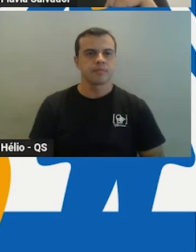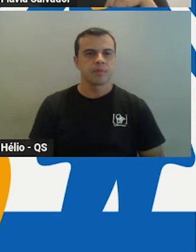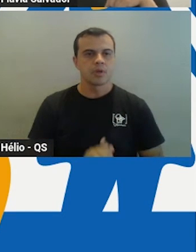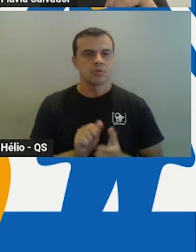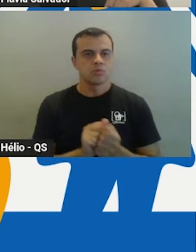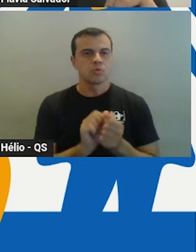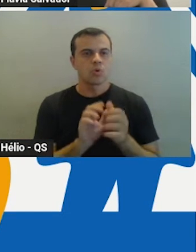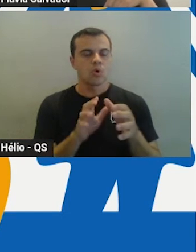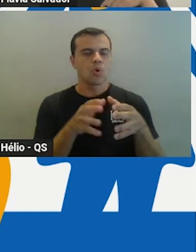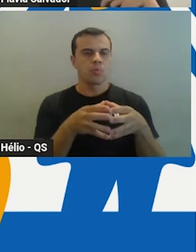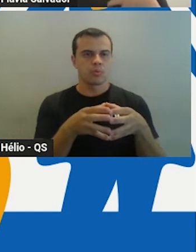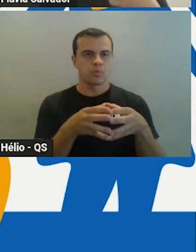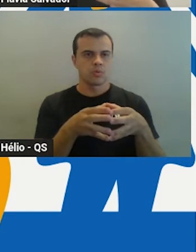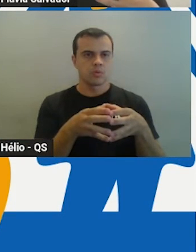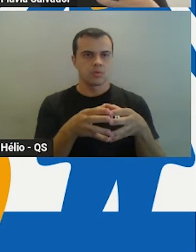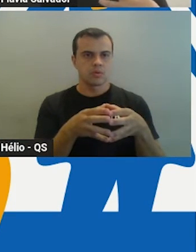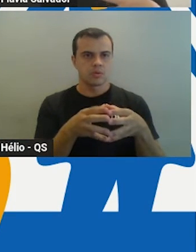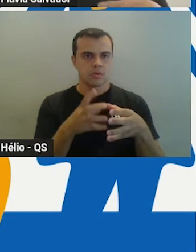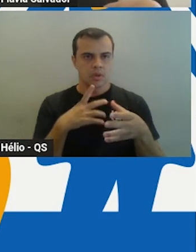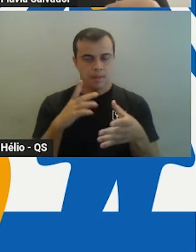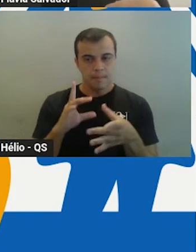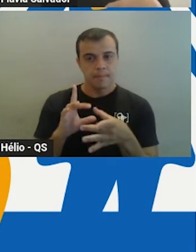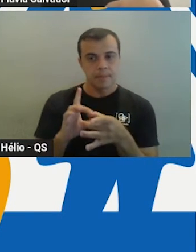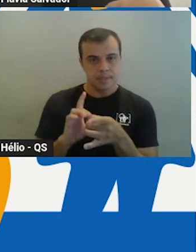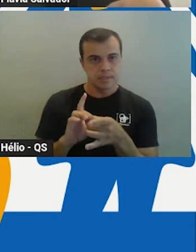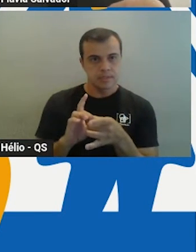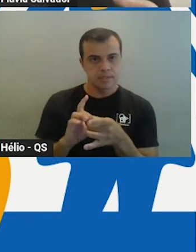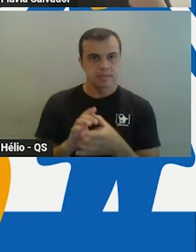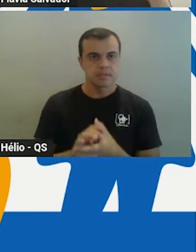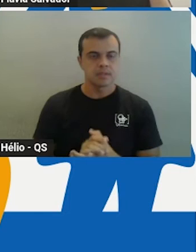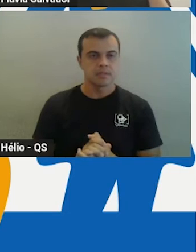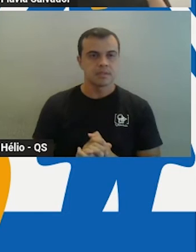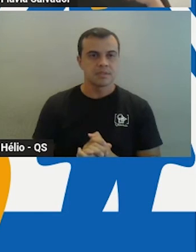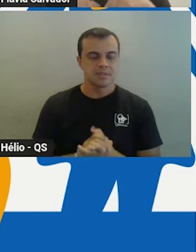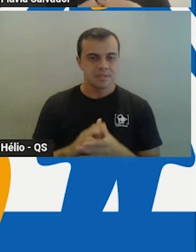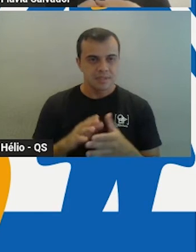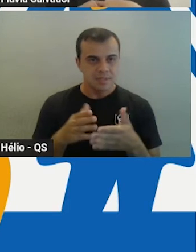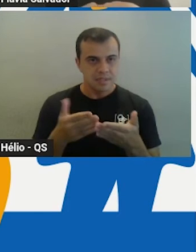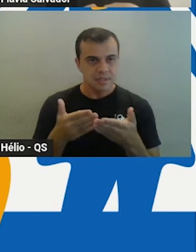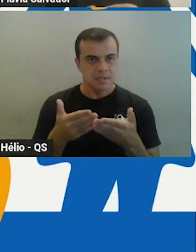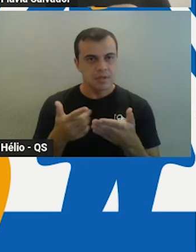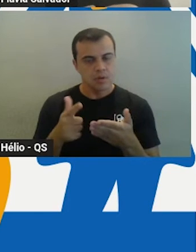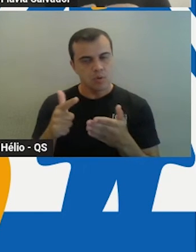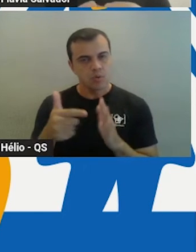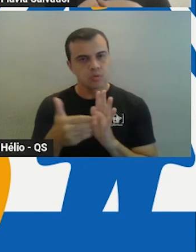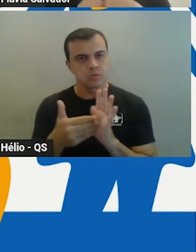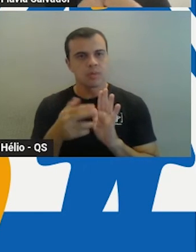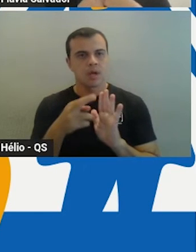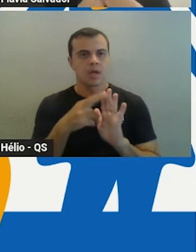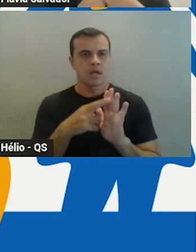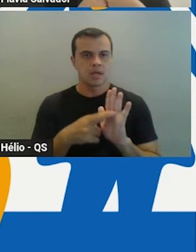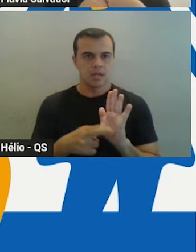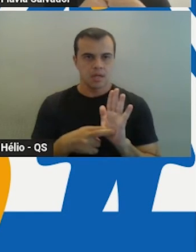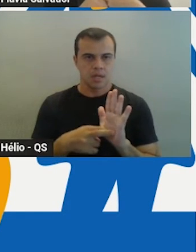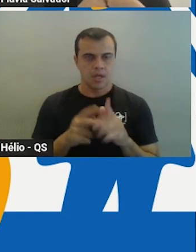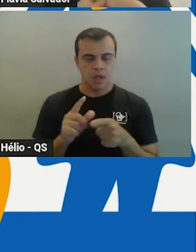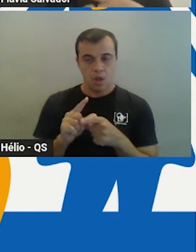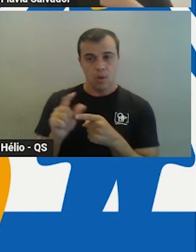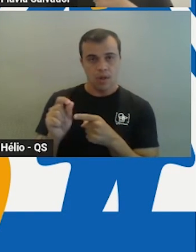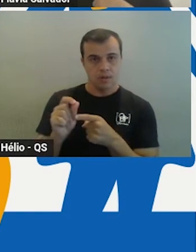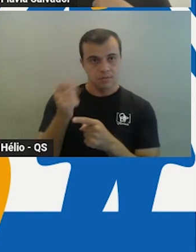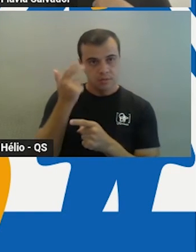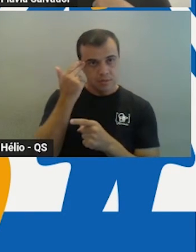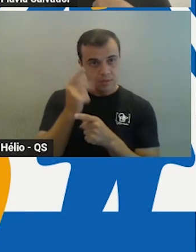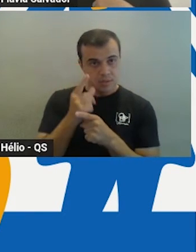grupo, em parceria, né? E uma última regra do coelhinho sai da toca é que